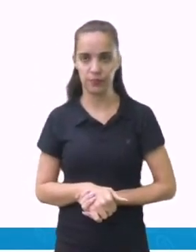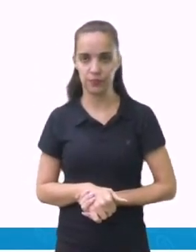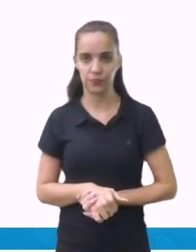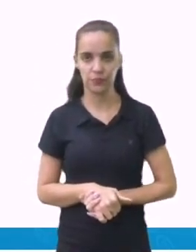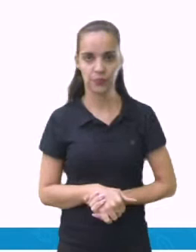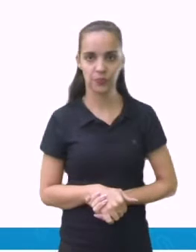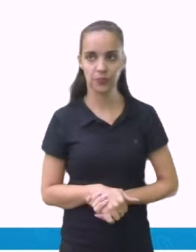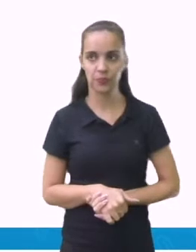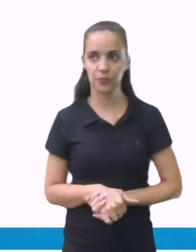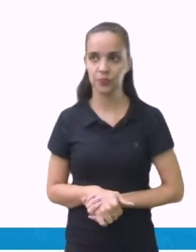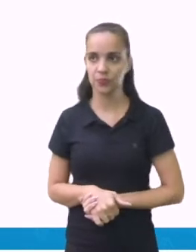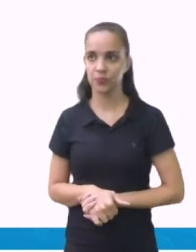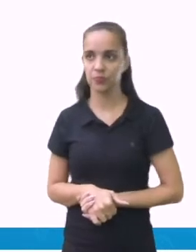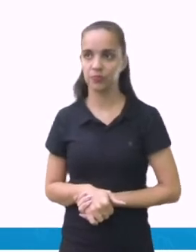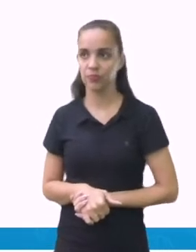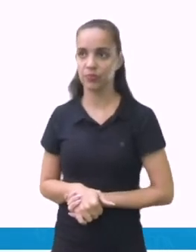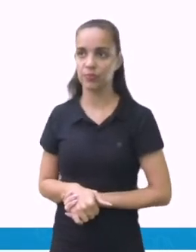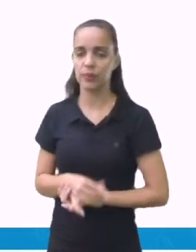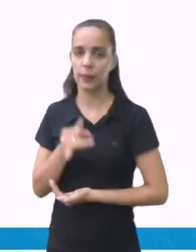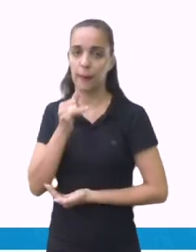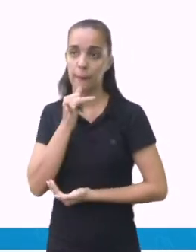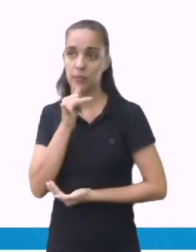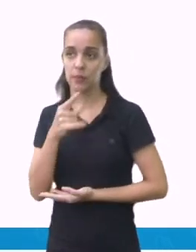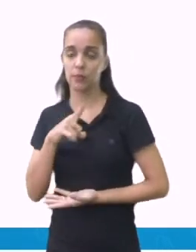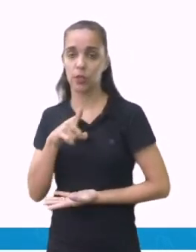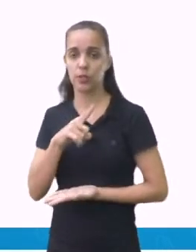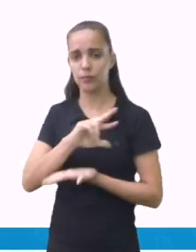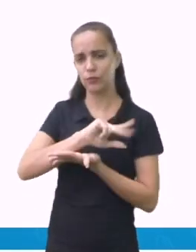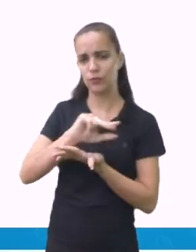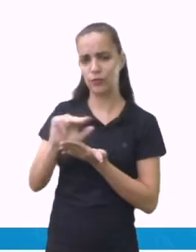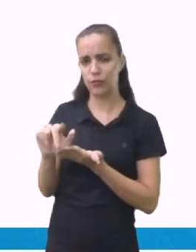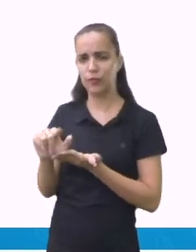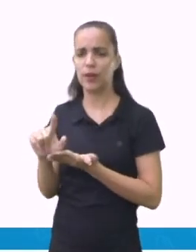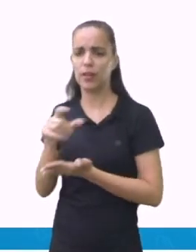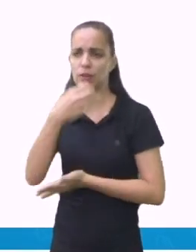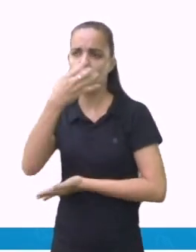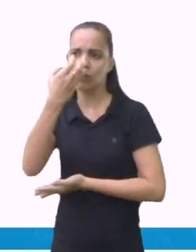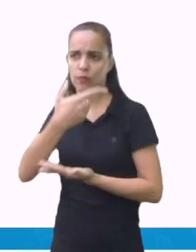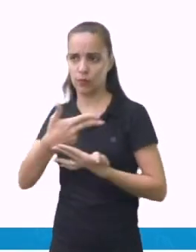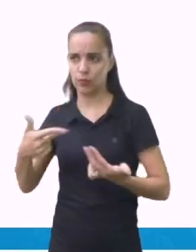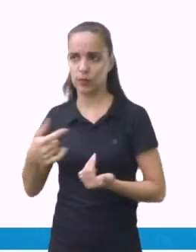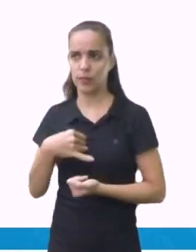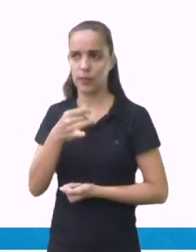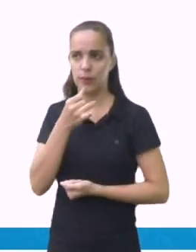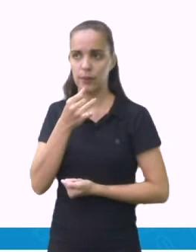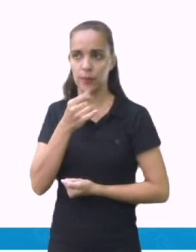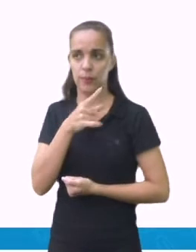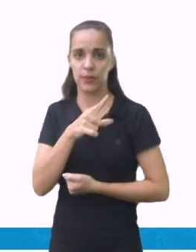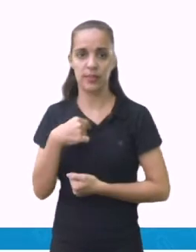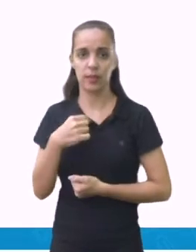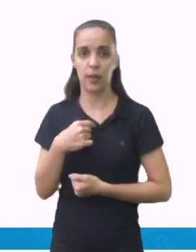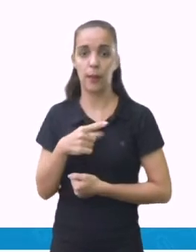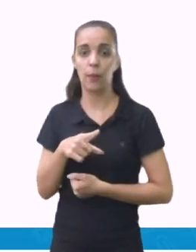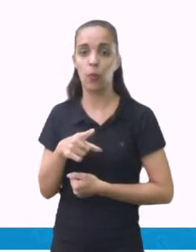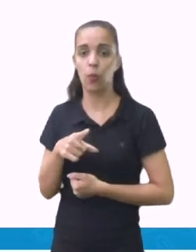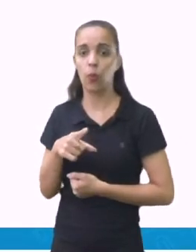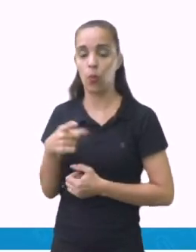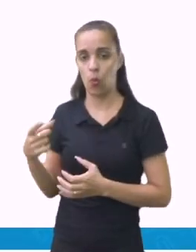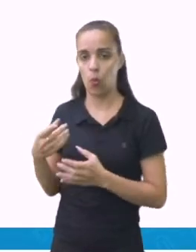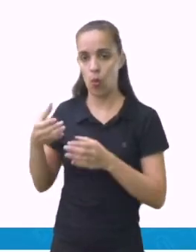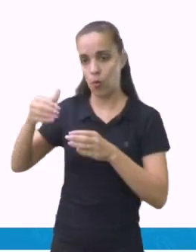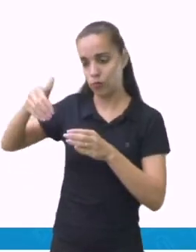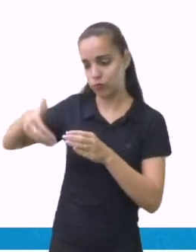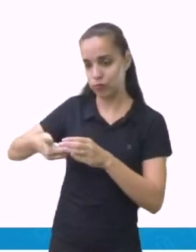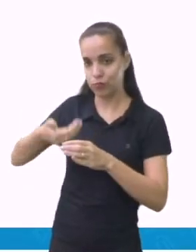flor. Então, nós temos aí diferentes frutos. Olha para você ver. O abacate, ele só tem